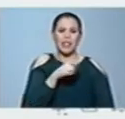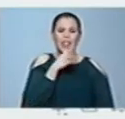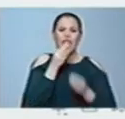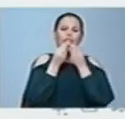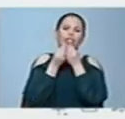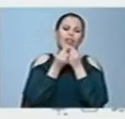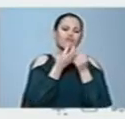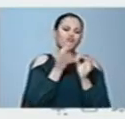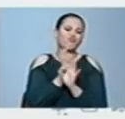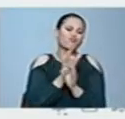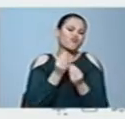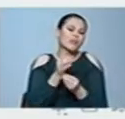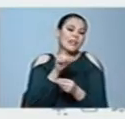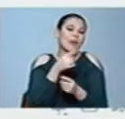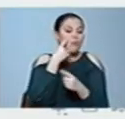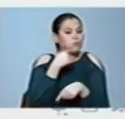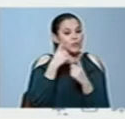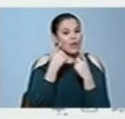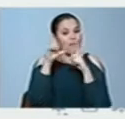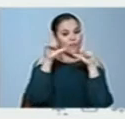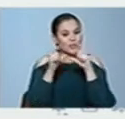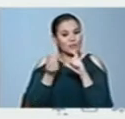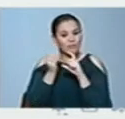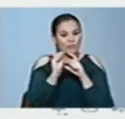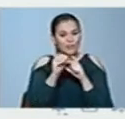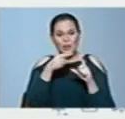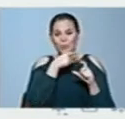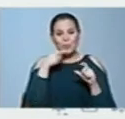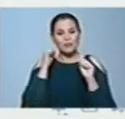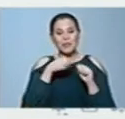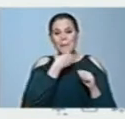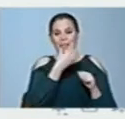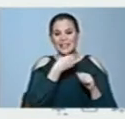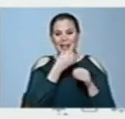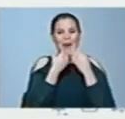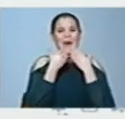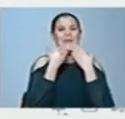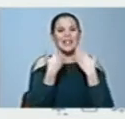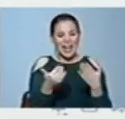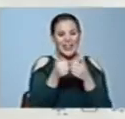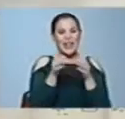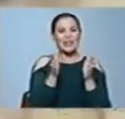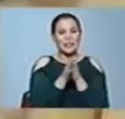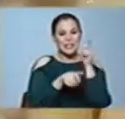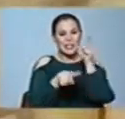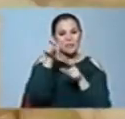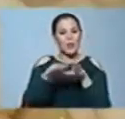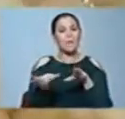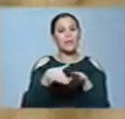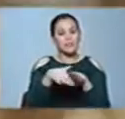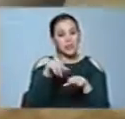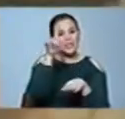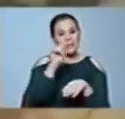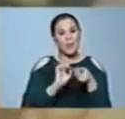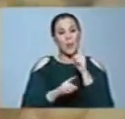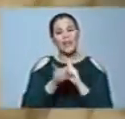também publicou uma foto do gol do mesmo voo mas tá muito obrigada por continuar é participar que fazer e